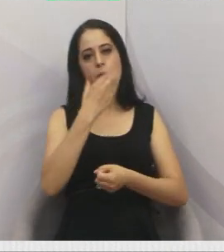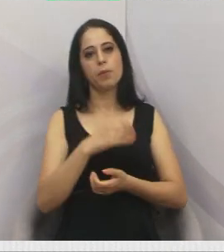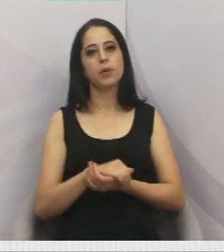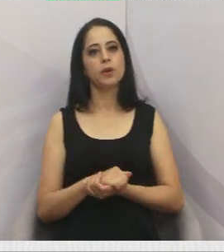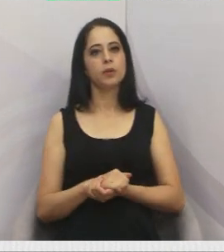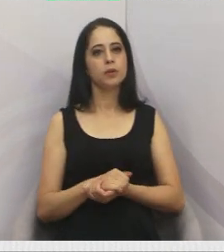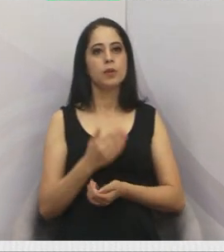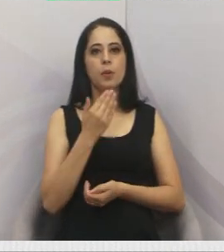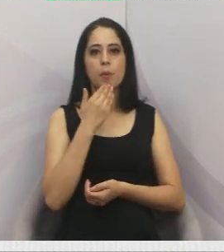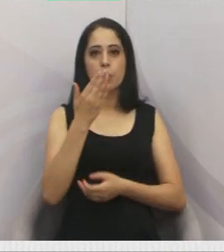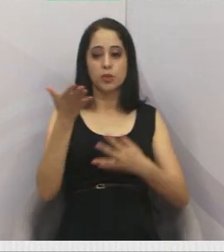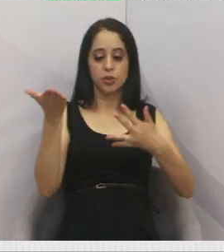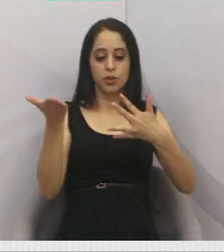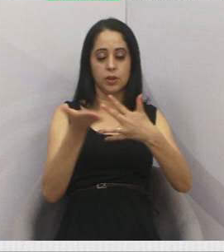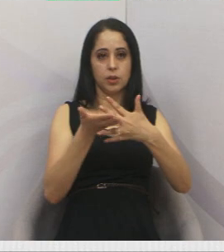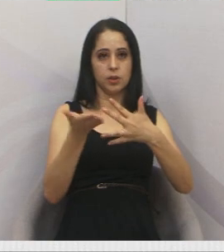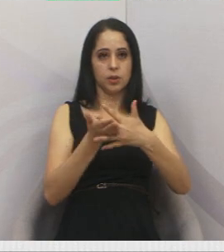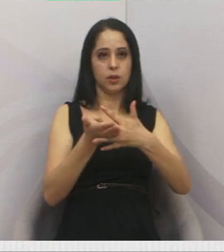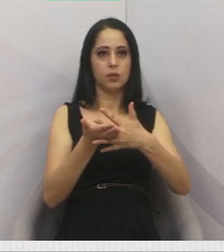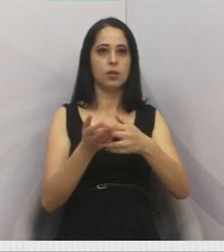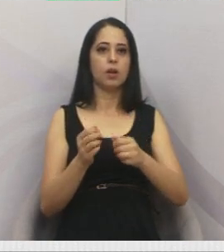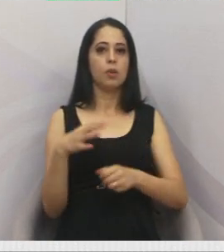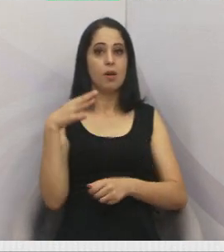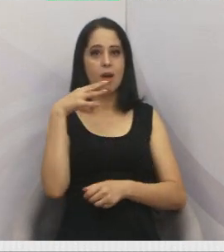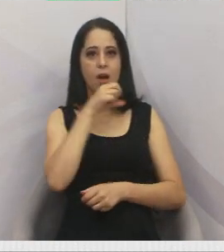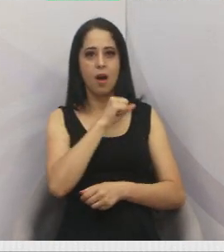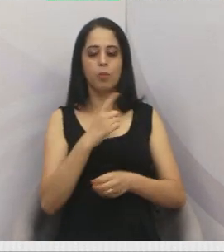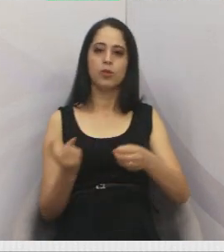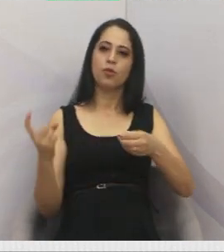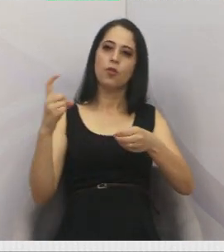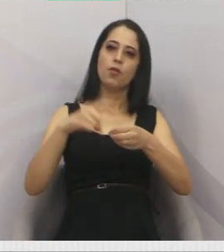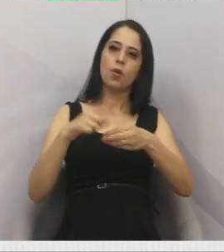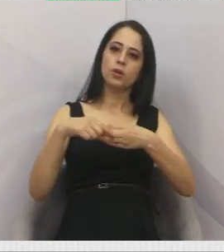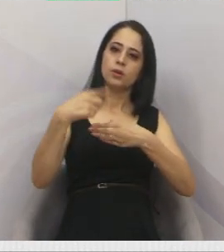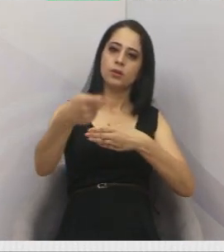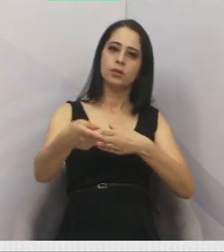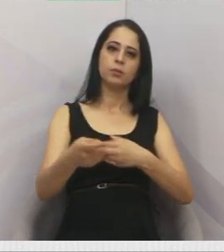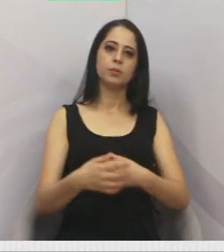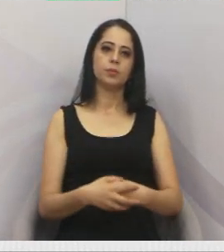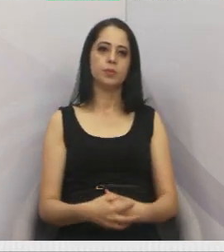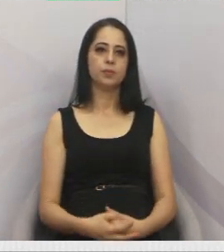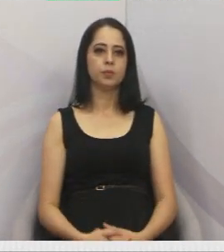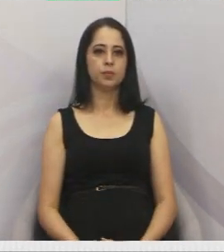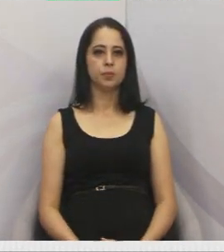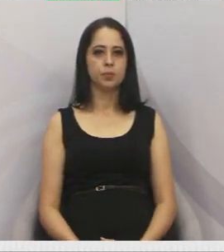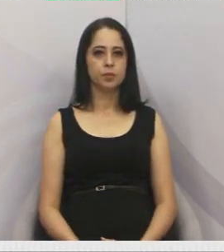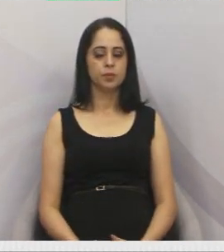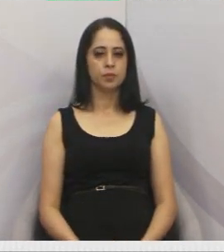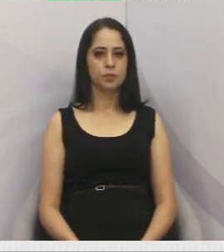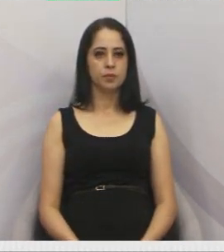Vamos pedir agora o intervalo, né? Vou fazer um breve intervalo, depois retornamos.